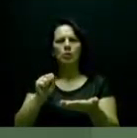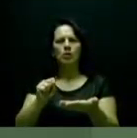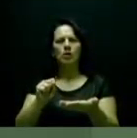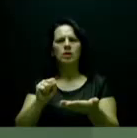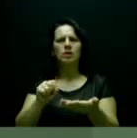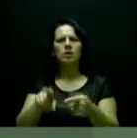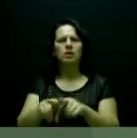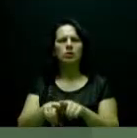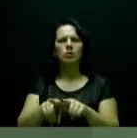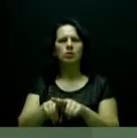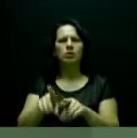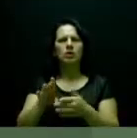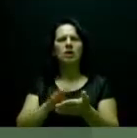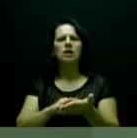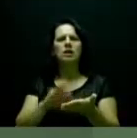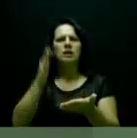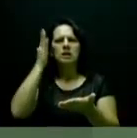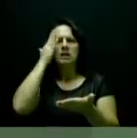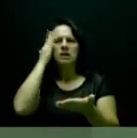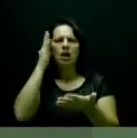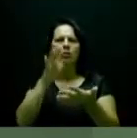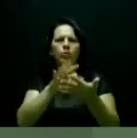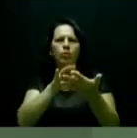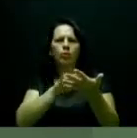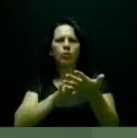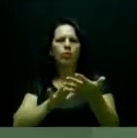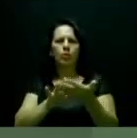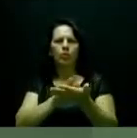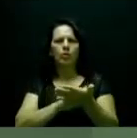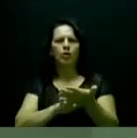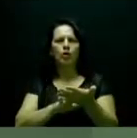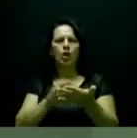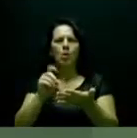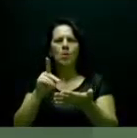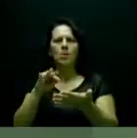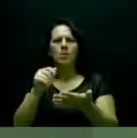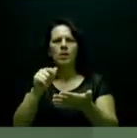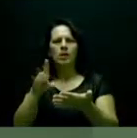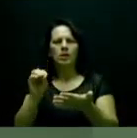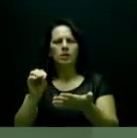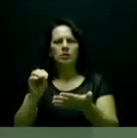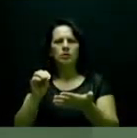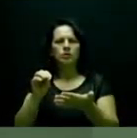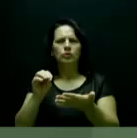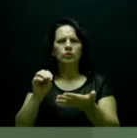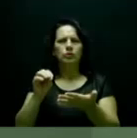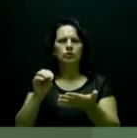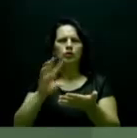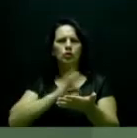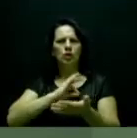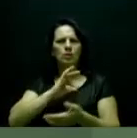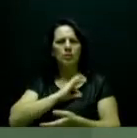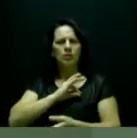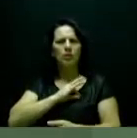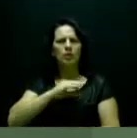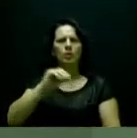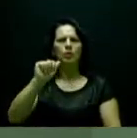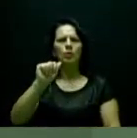e identificou que toda a operação saía de uma das prefeituras do